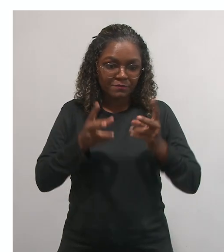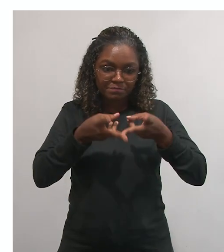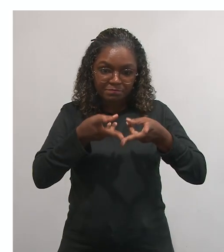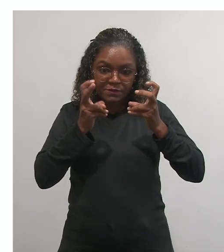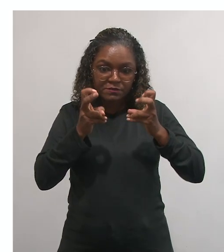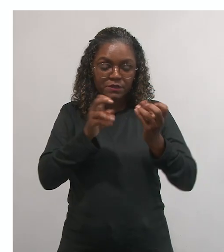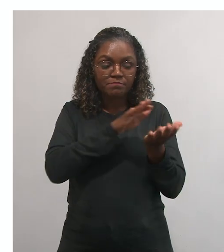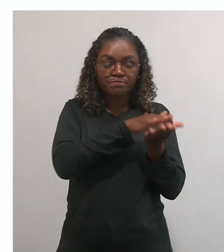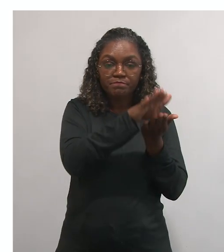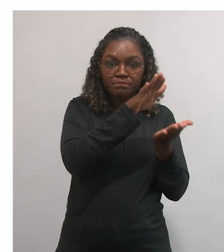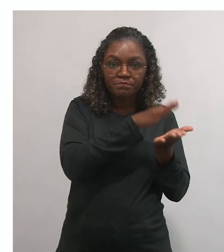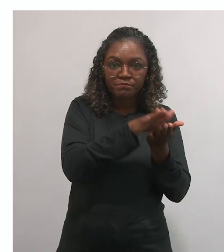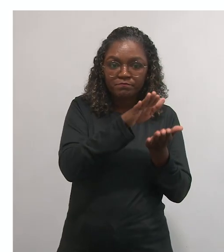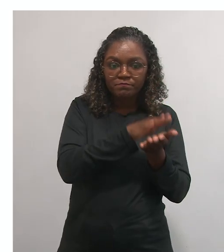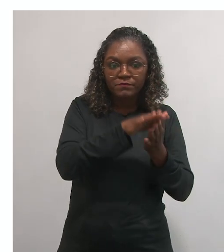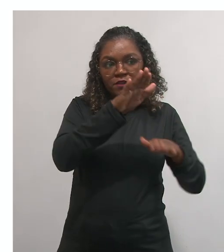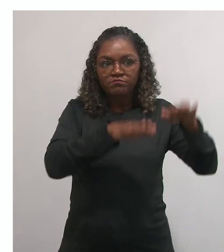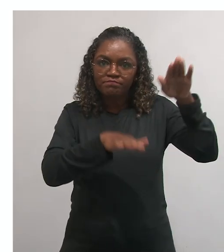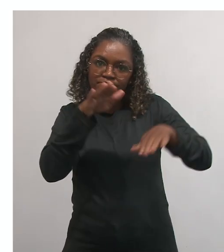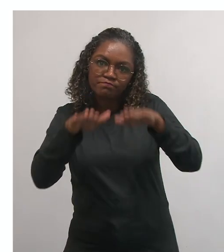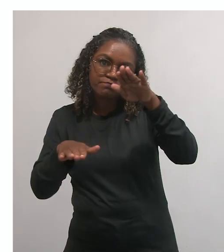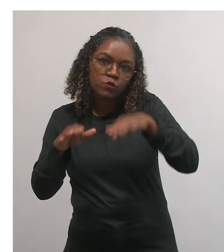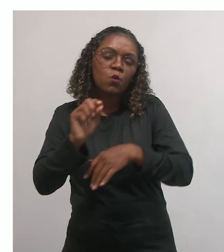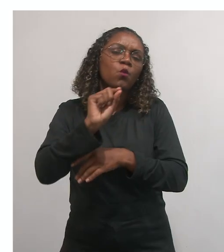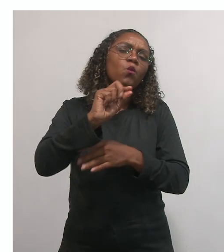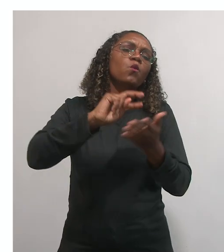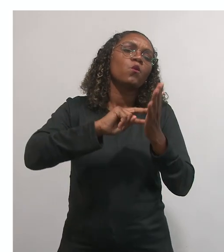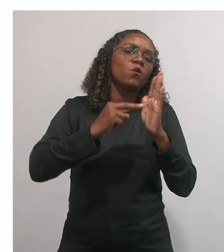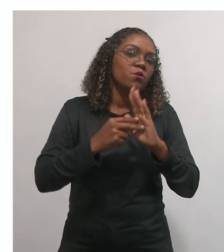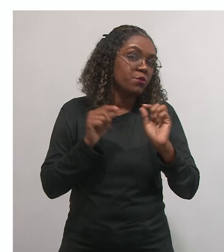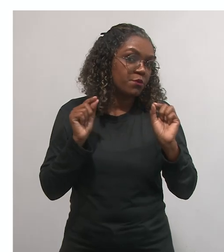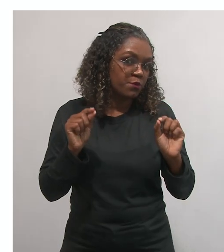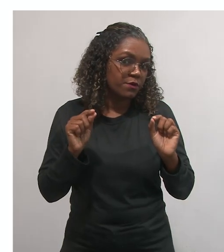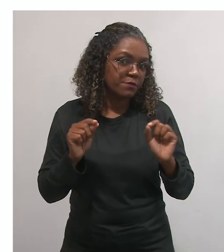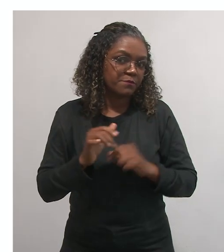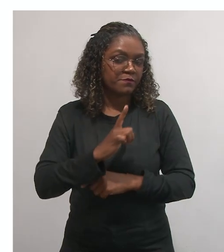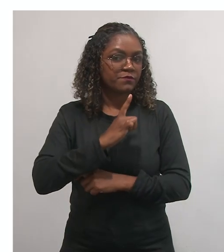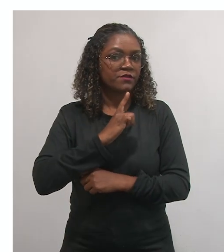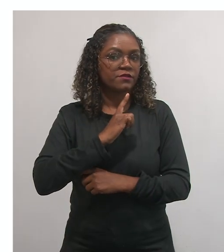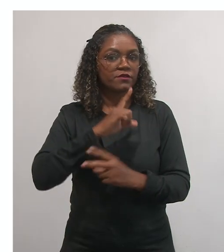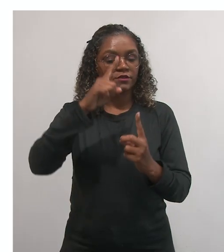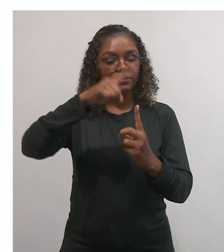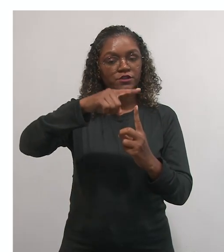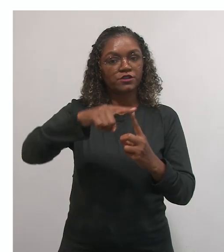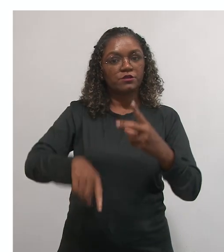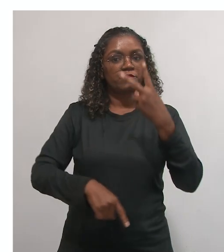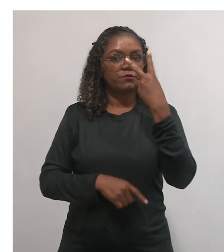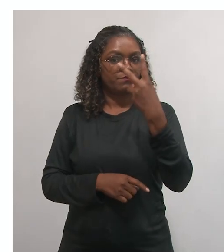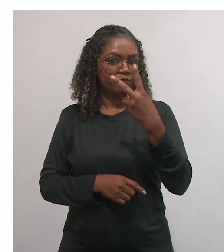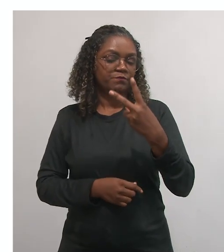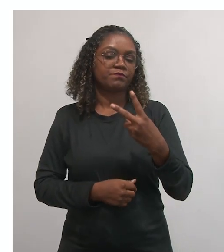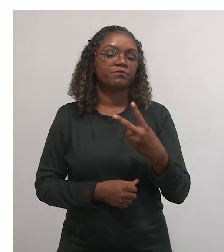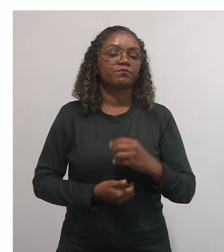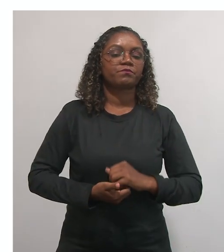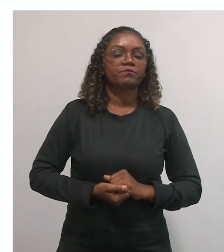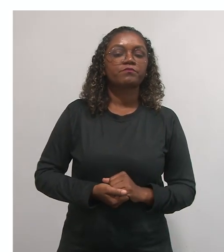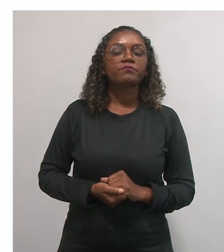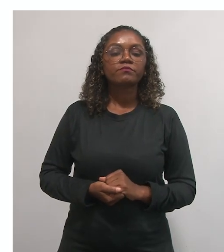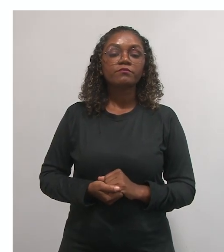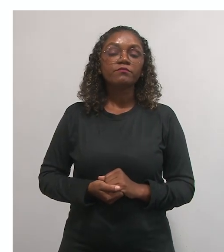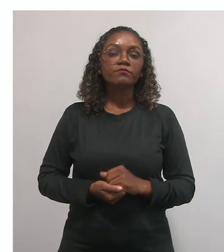quê identificar os gastos variáveis então o que que são gastos variáveis a gente tem dois tipos de de gastos